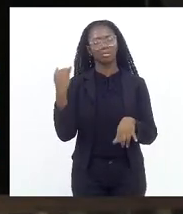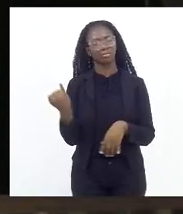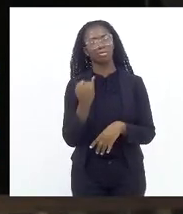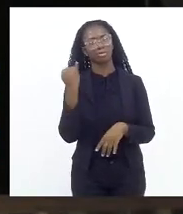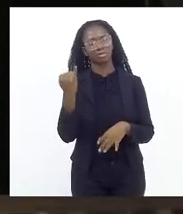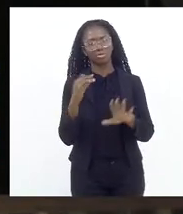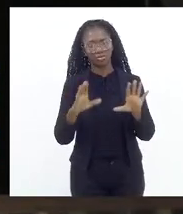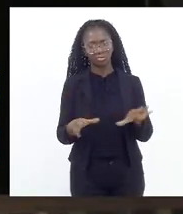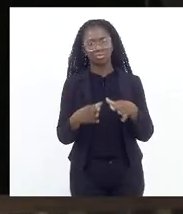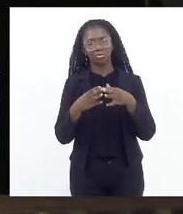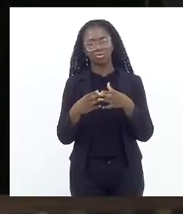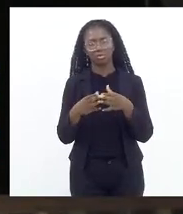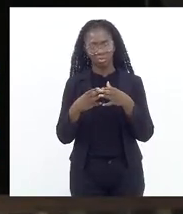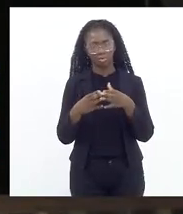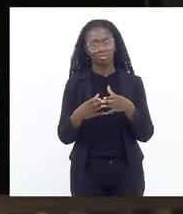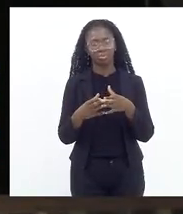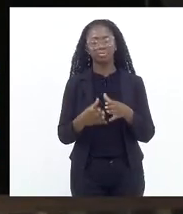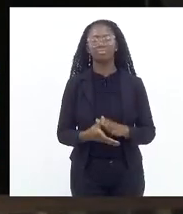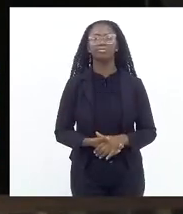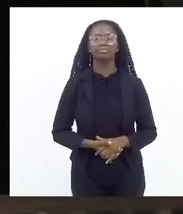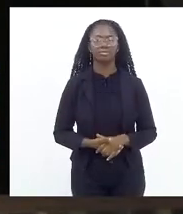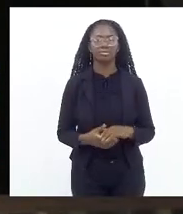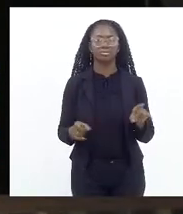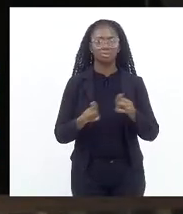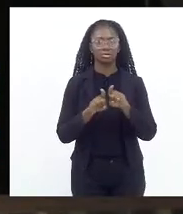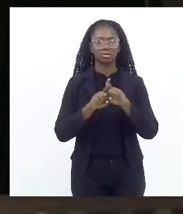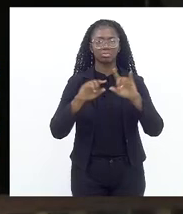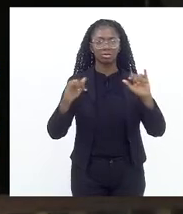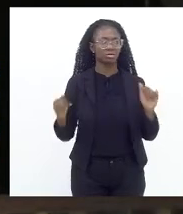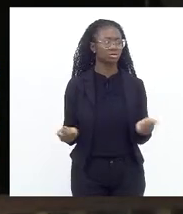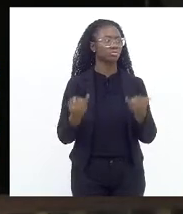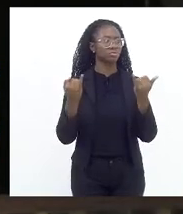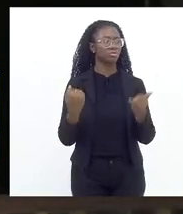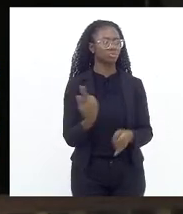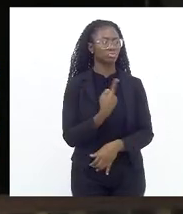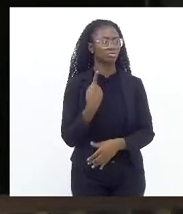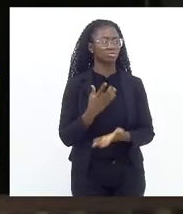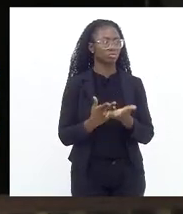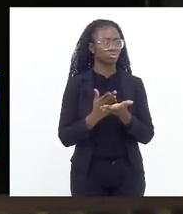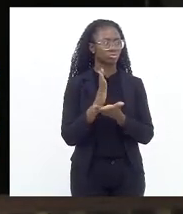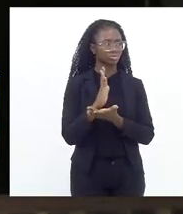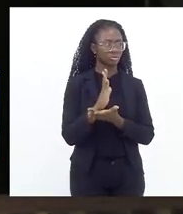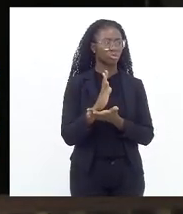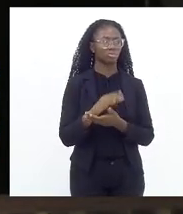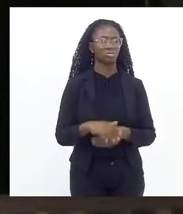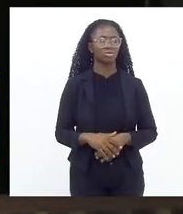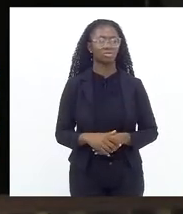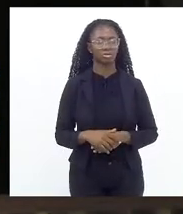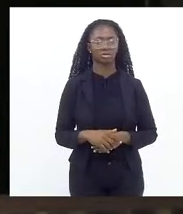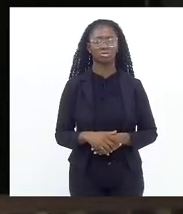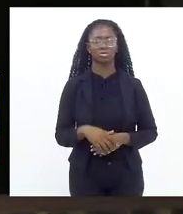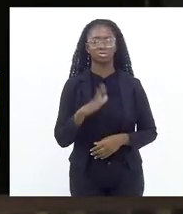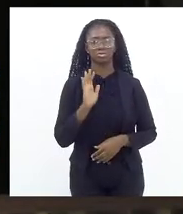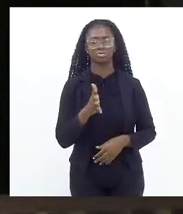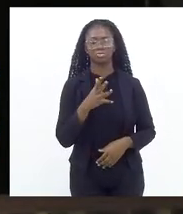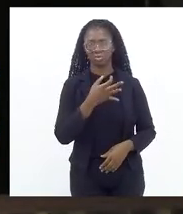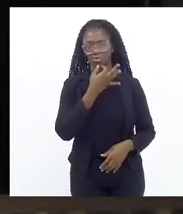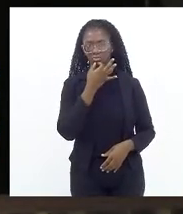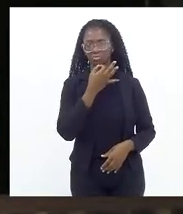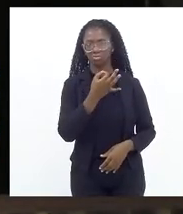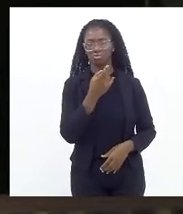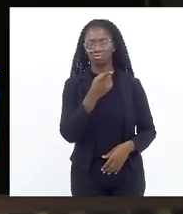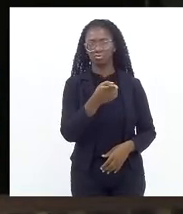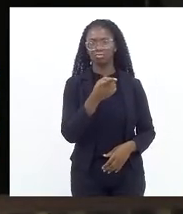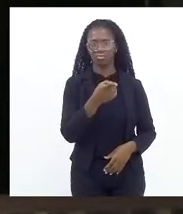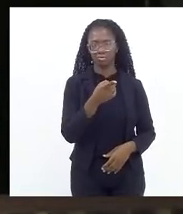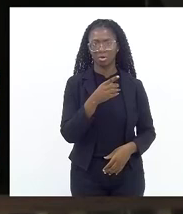frente parlamentar. E aproveitando que também aprovamos na frente parlamentar já a sugestão, não é, de